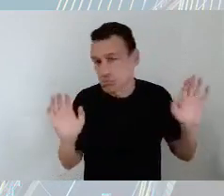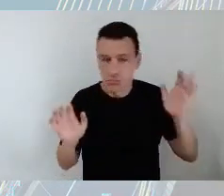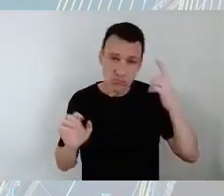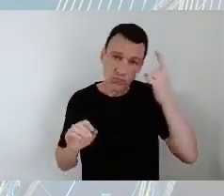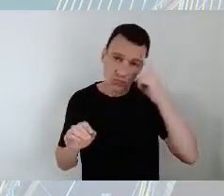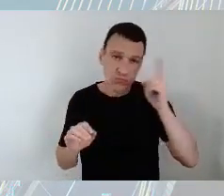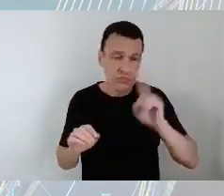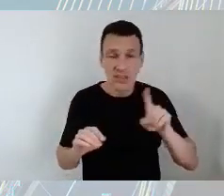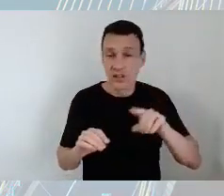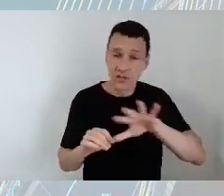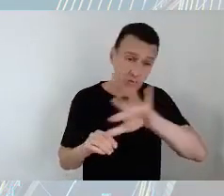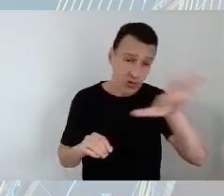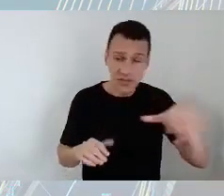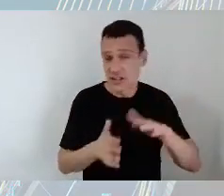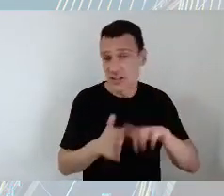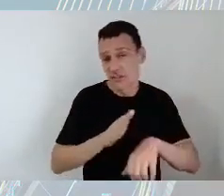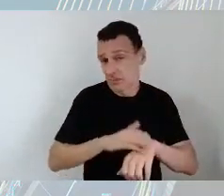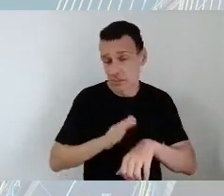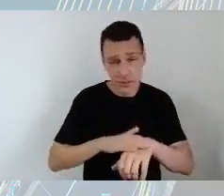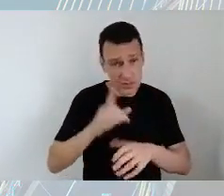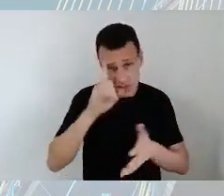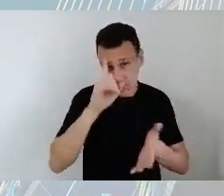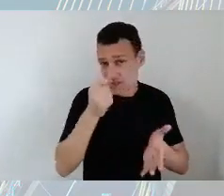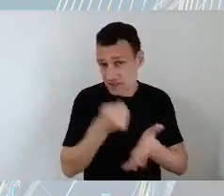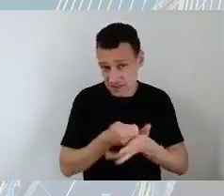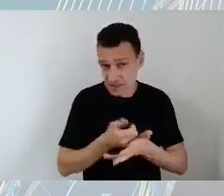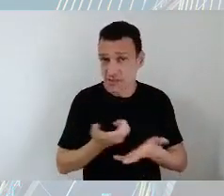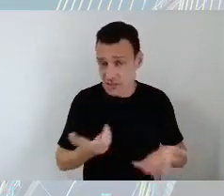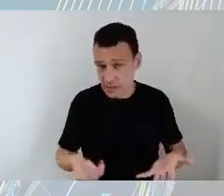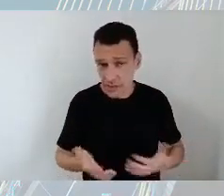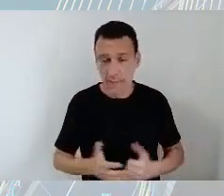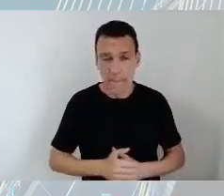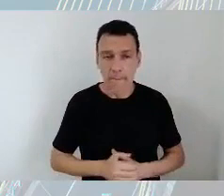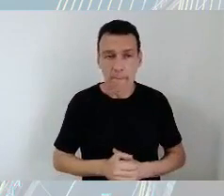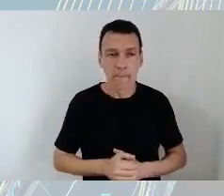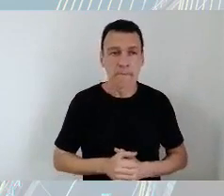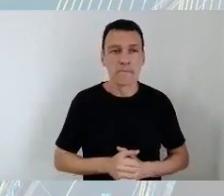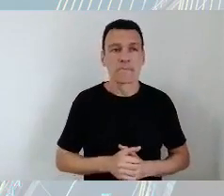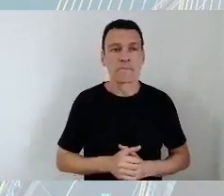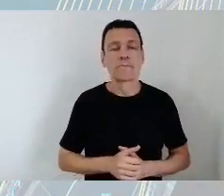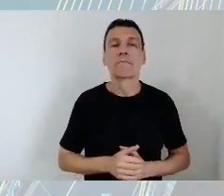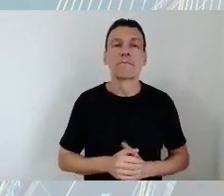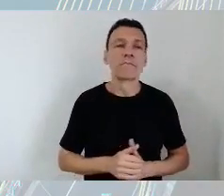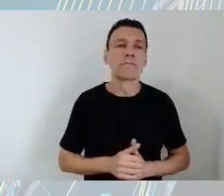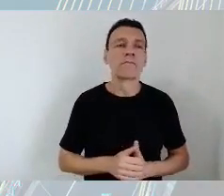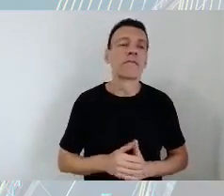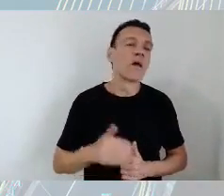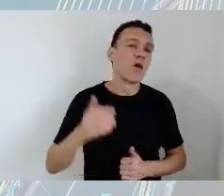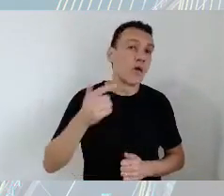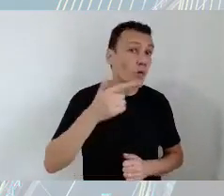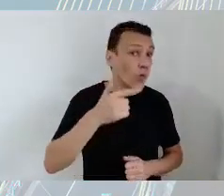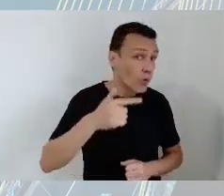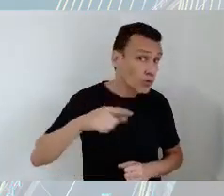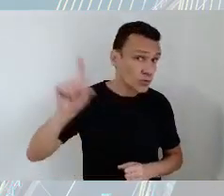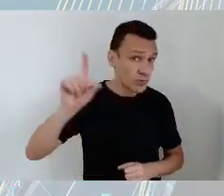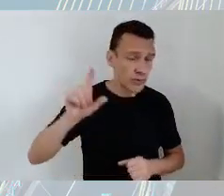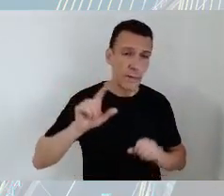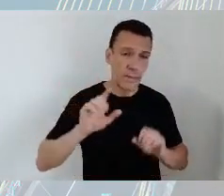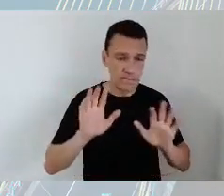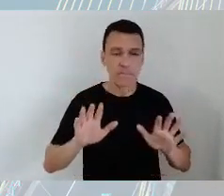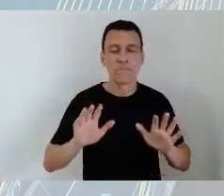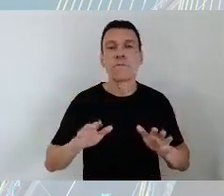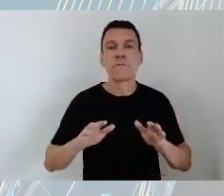de chat. Né? Outros pontos também que pegam muito na hora de desenvolver uma